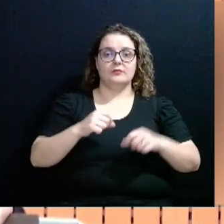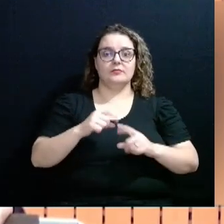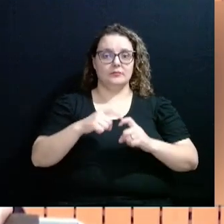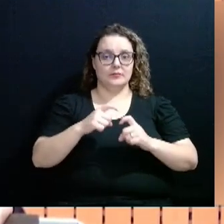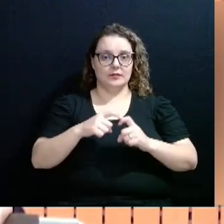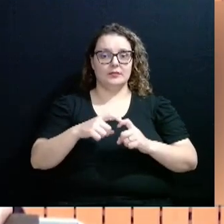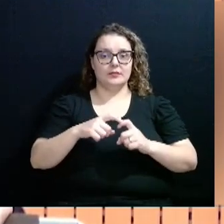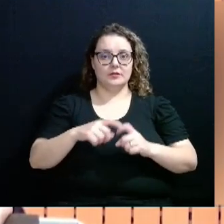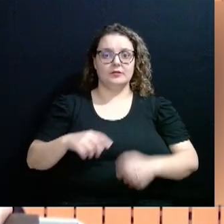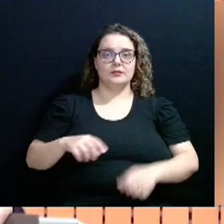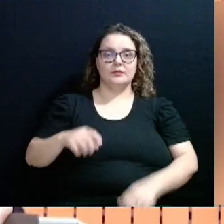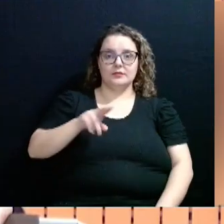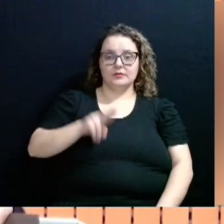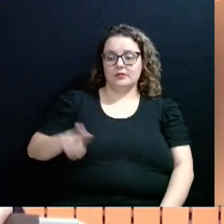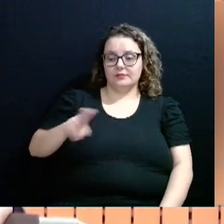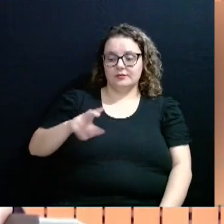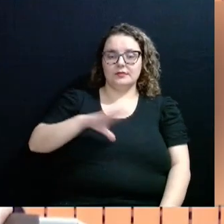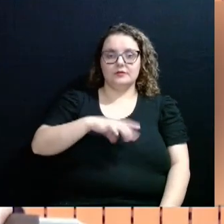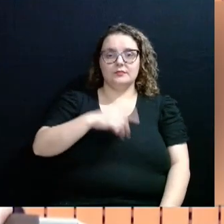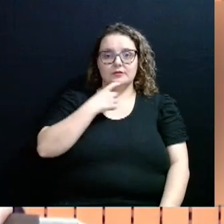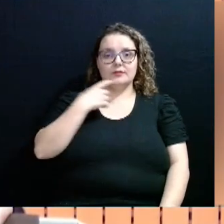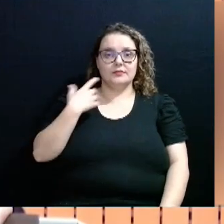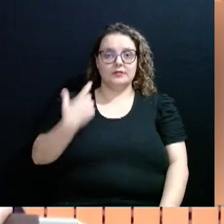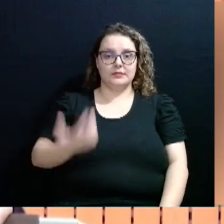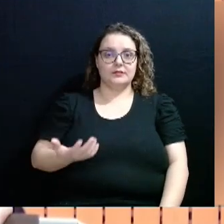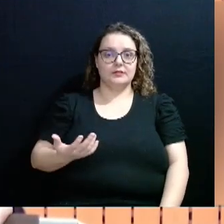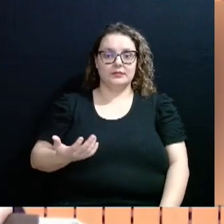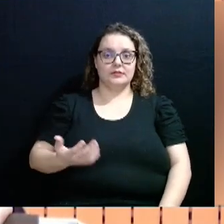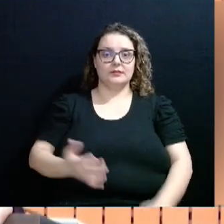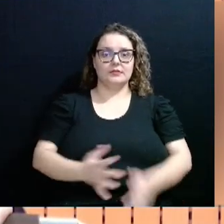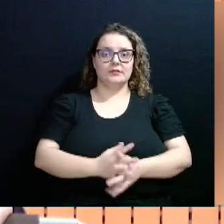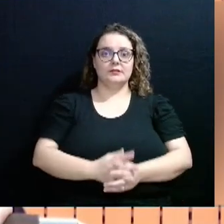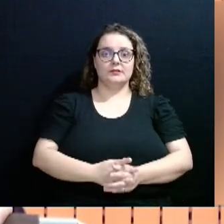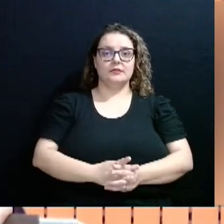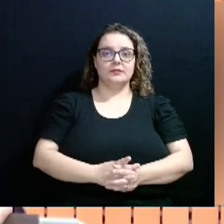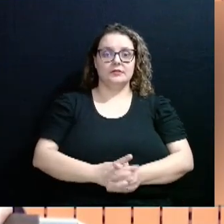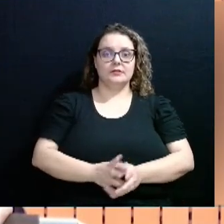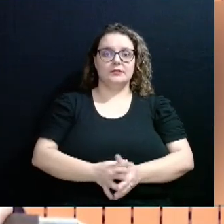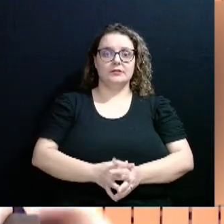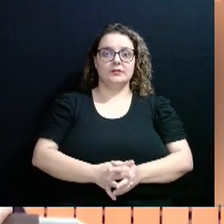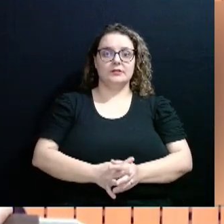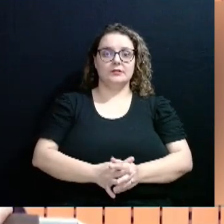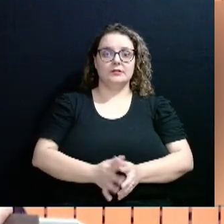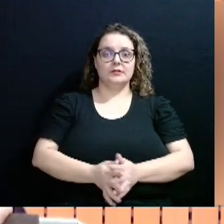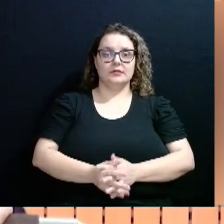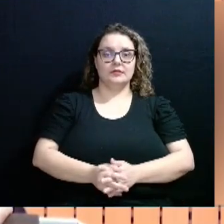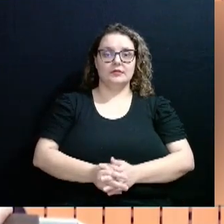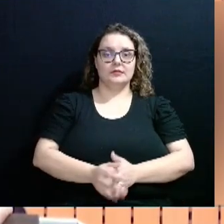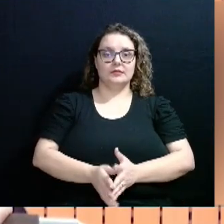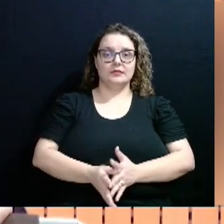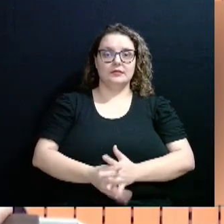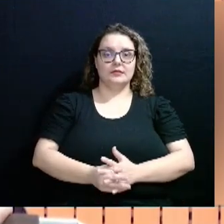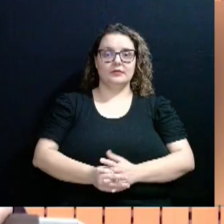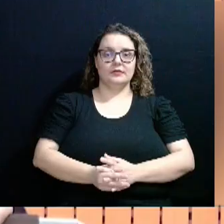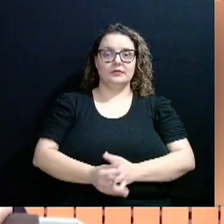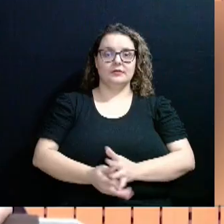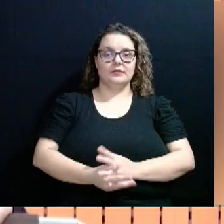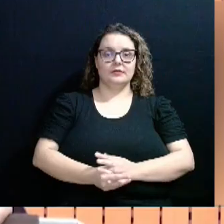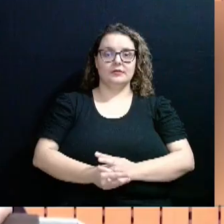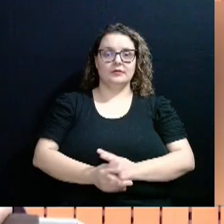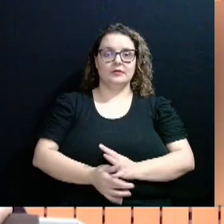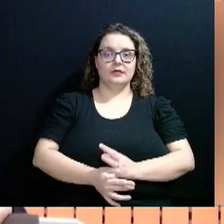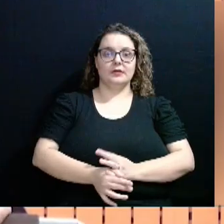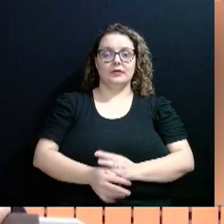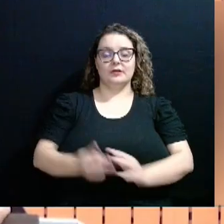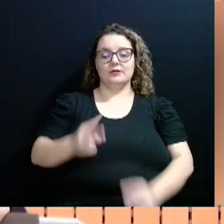Campinas. Então, esse é um duplo reconhecimento. Primeiro, por ter